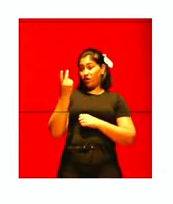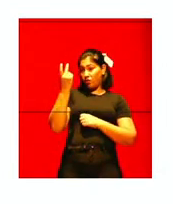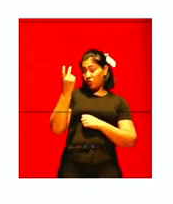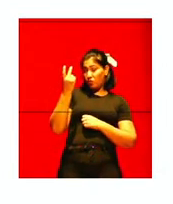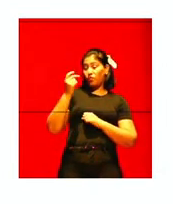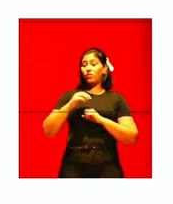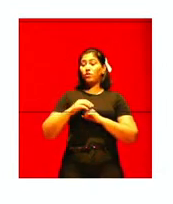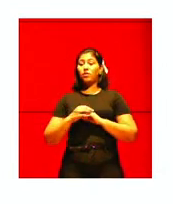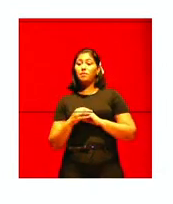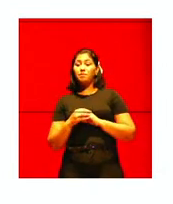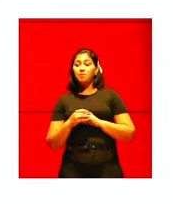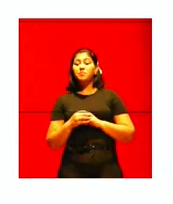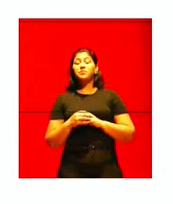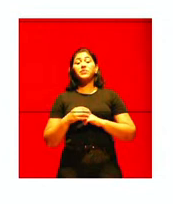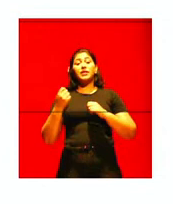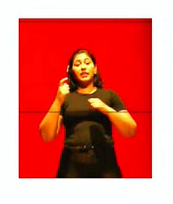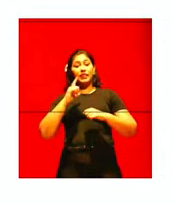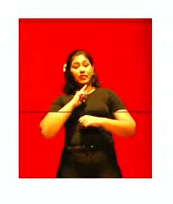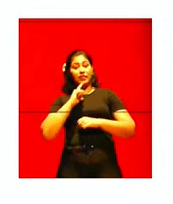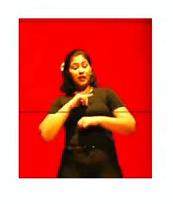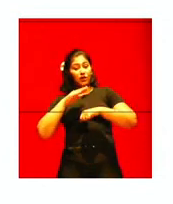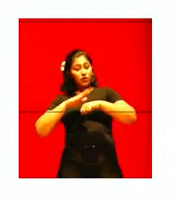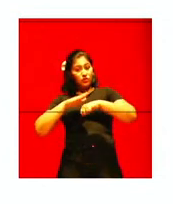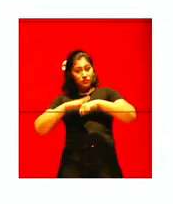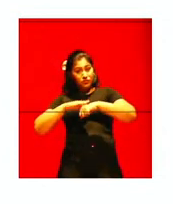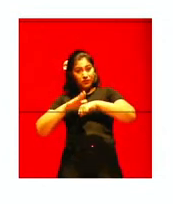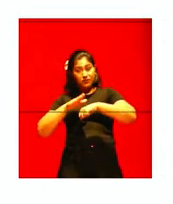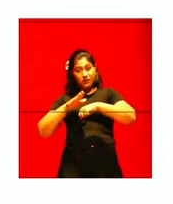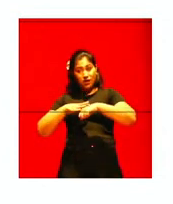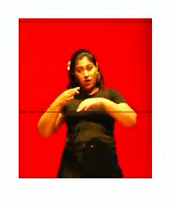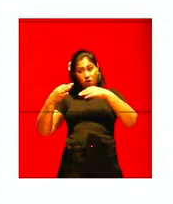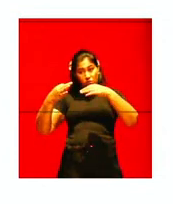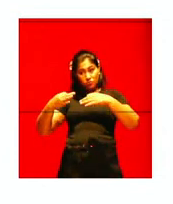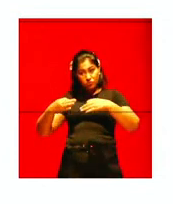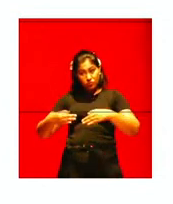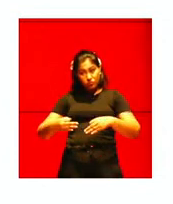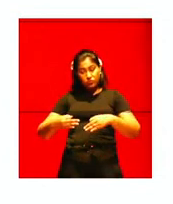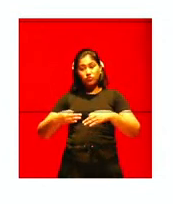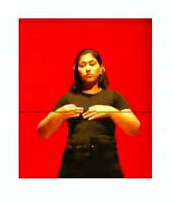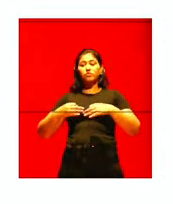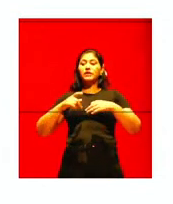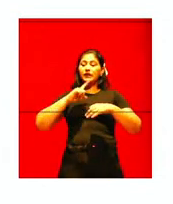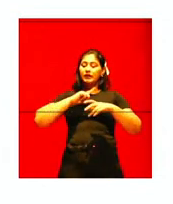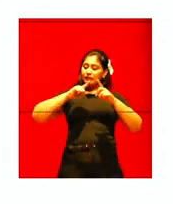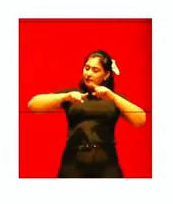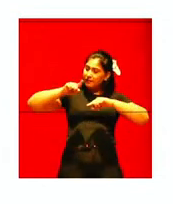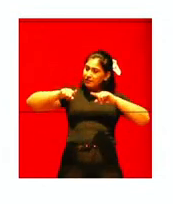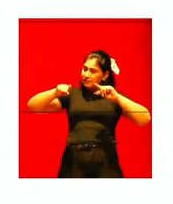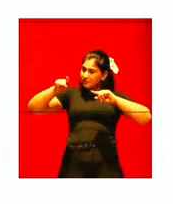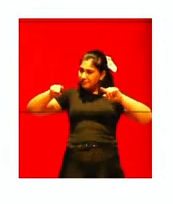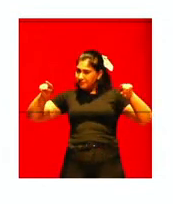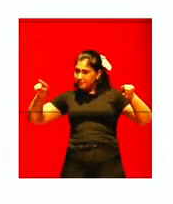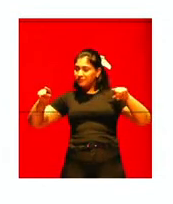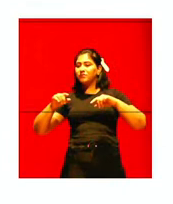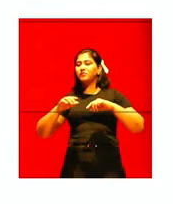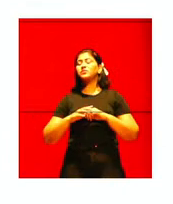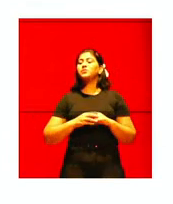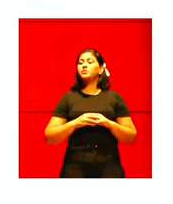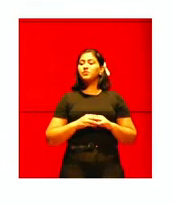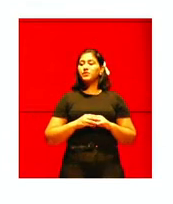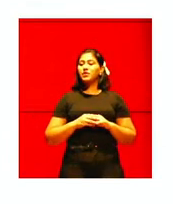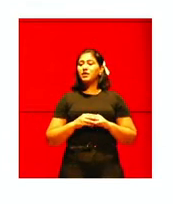normativo decorre a sua função coercitiva sobre as outras variedades com a que se torna